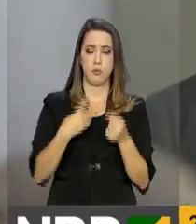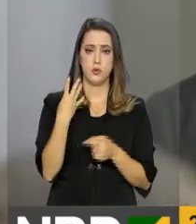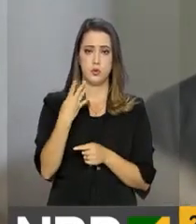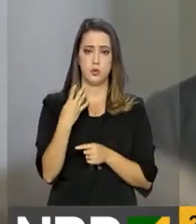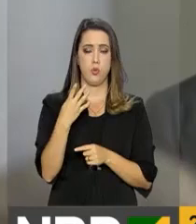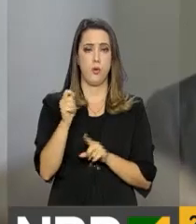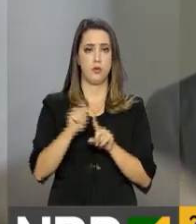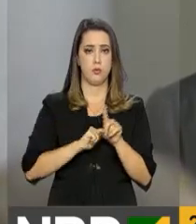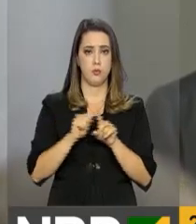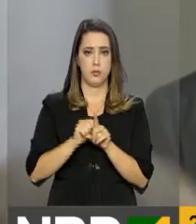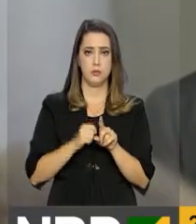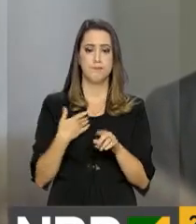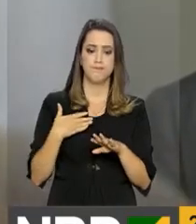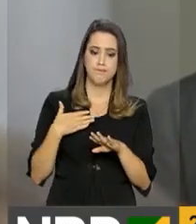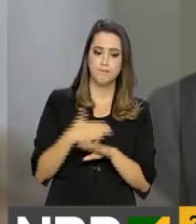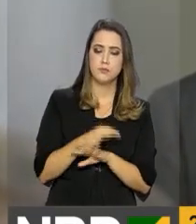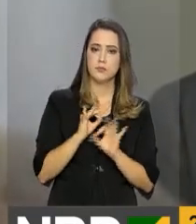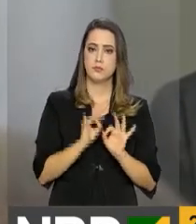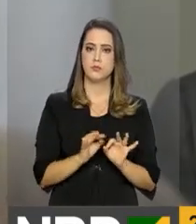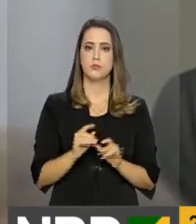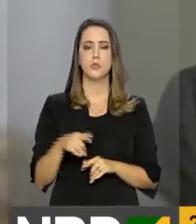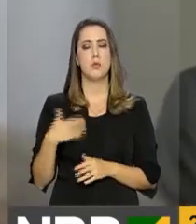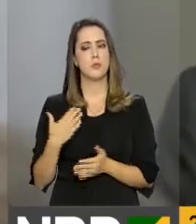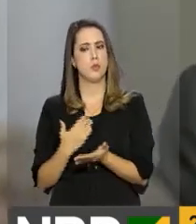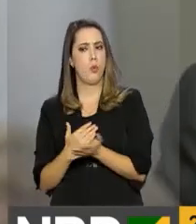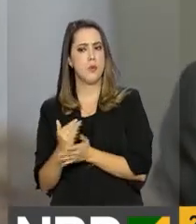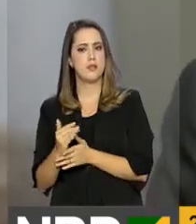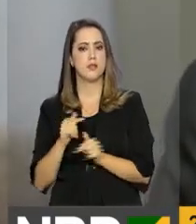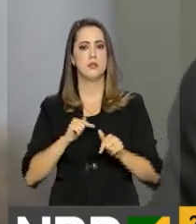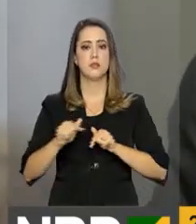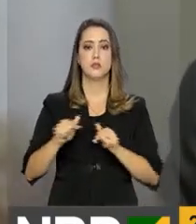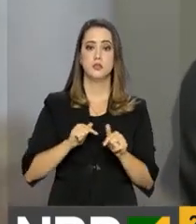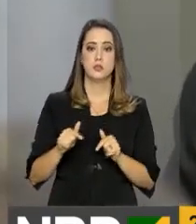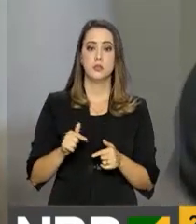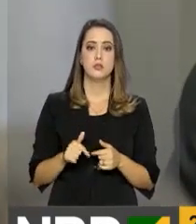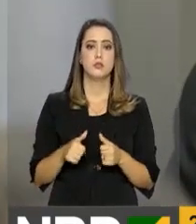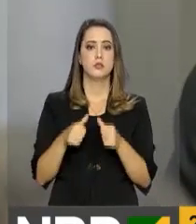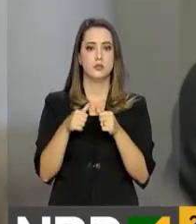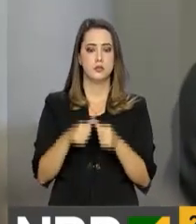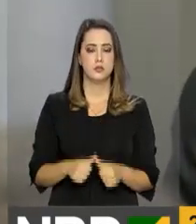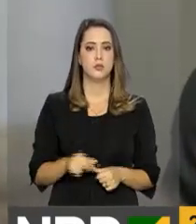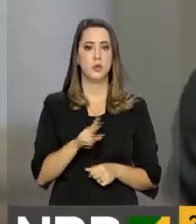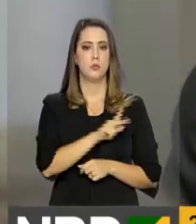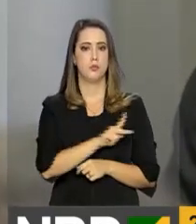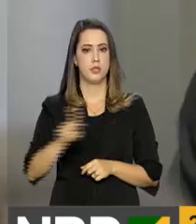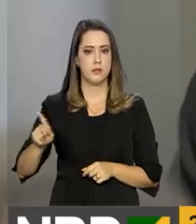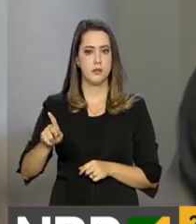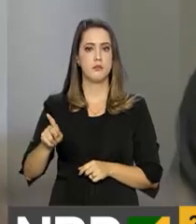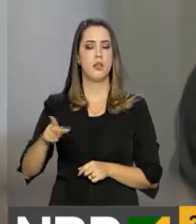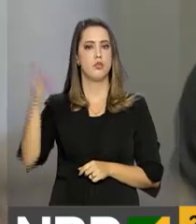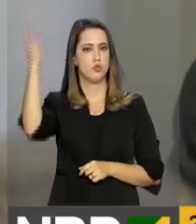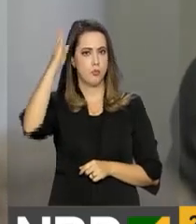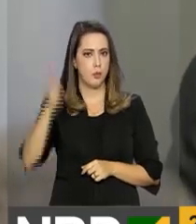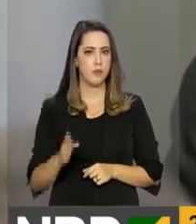República. Mas desde então eu comecei a agir como presidente da República, como não poderia